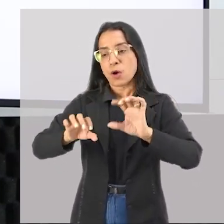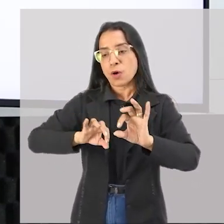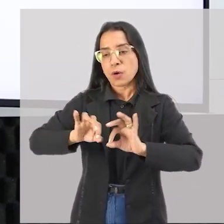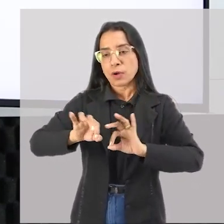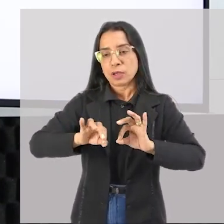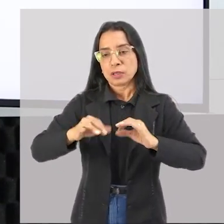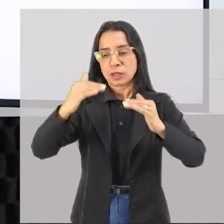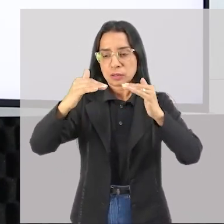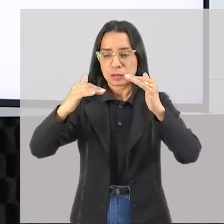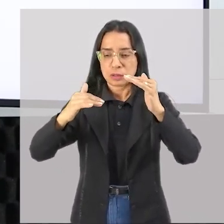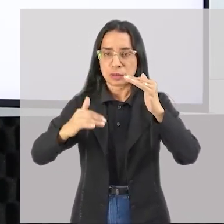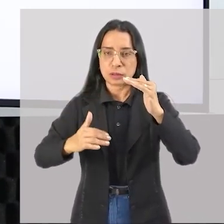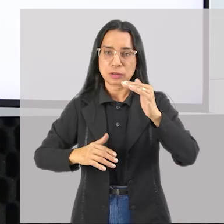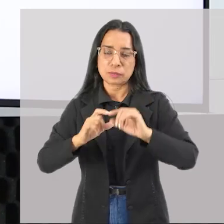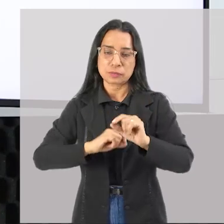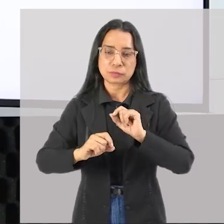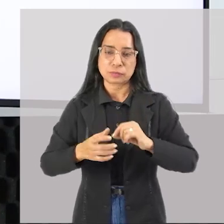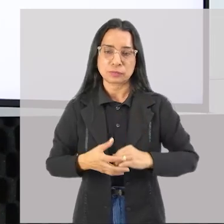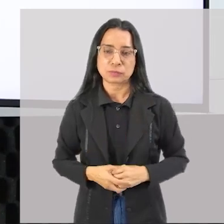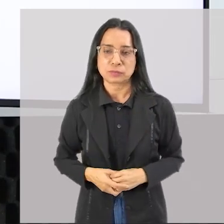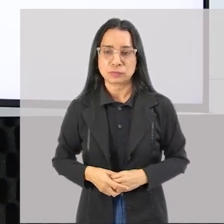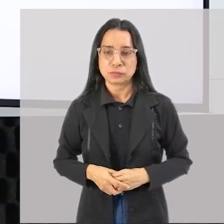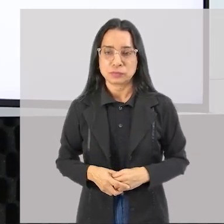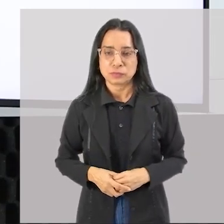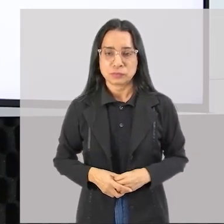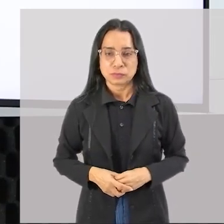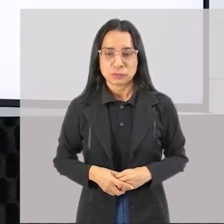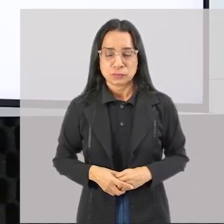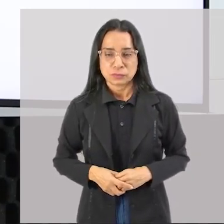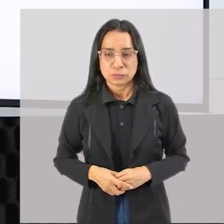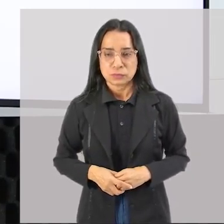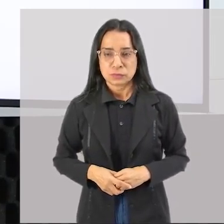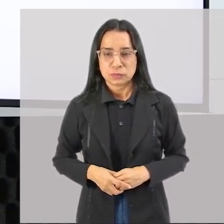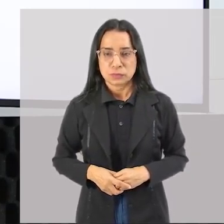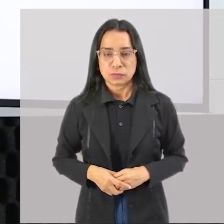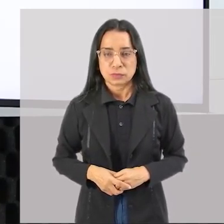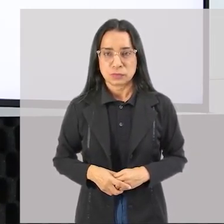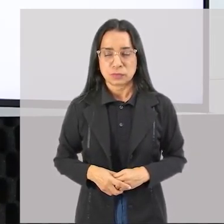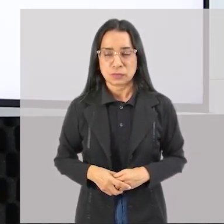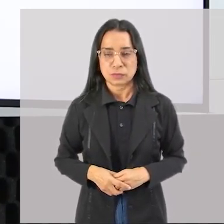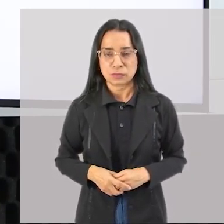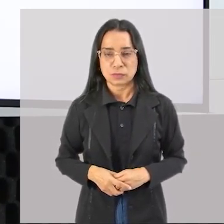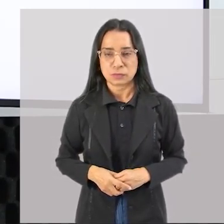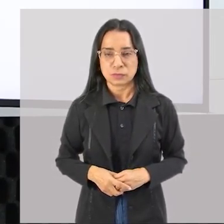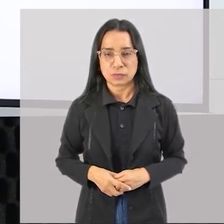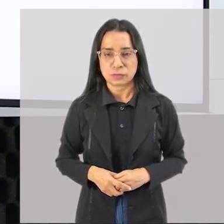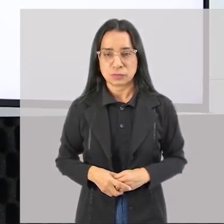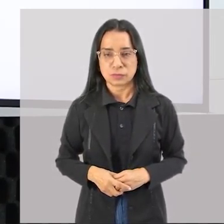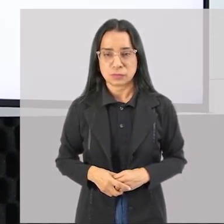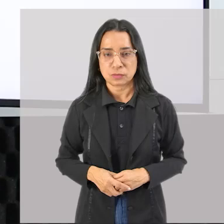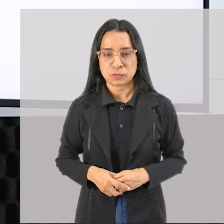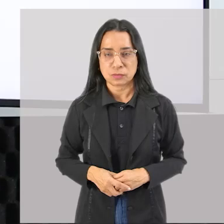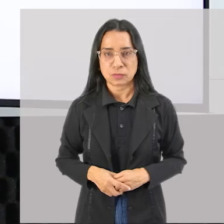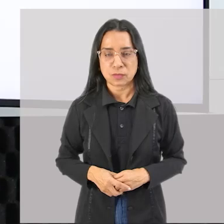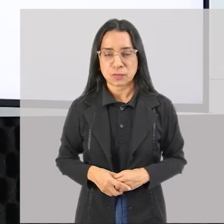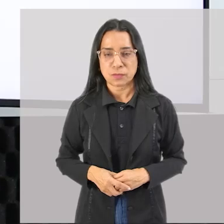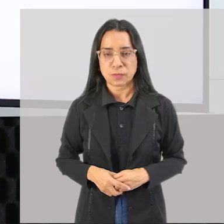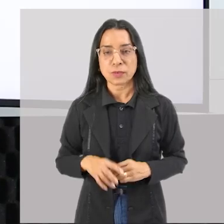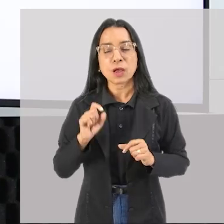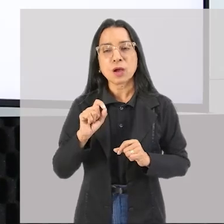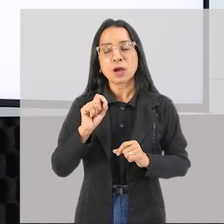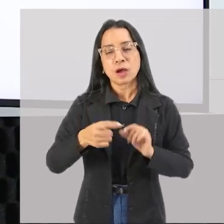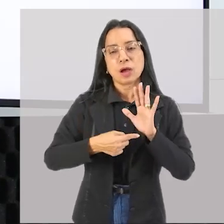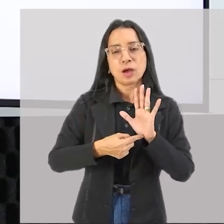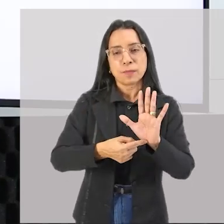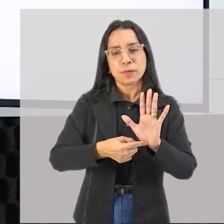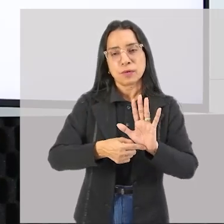essa a ideia dos elementos coesivos. The discourse markers, esses marcadores de discurso, eles expressam